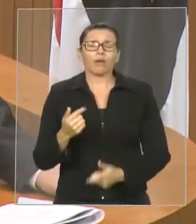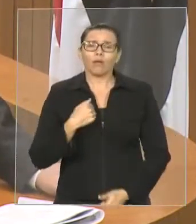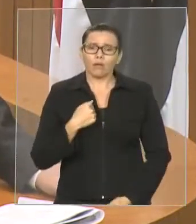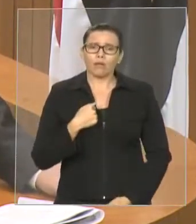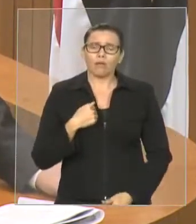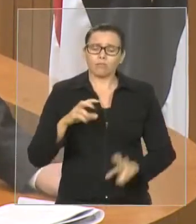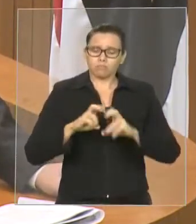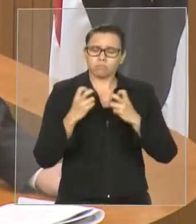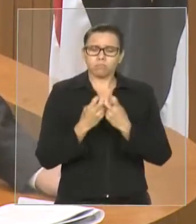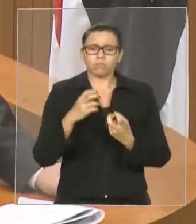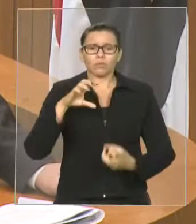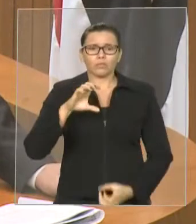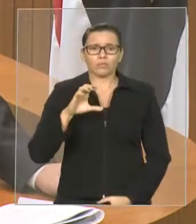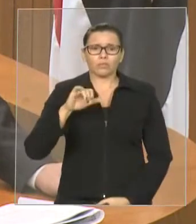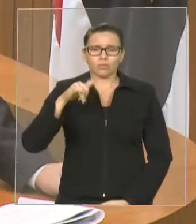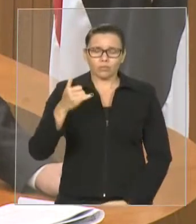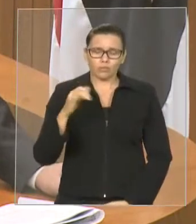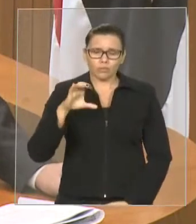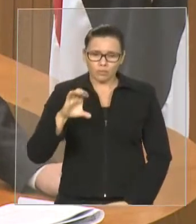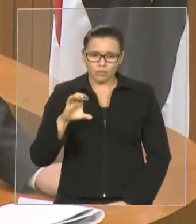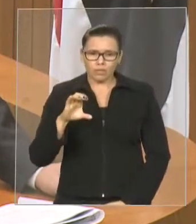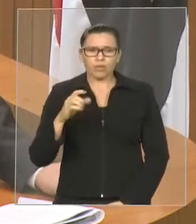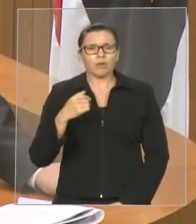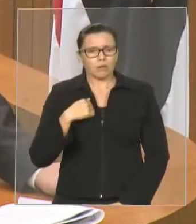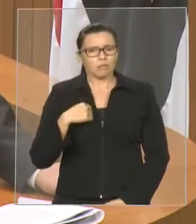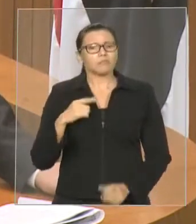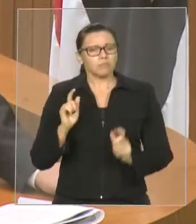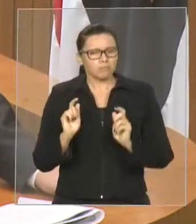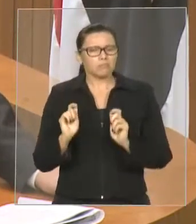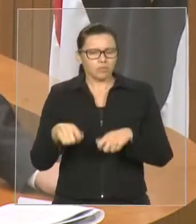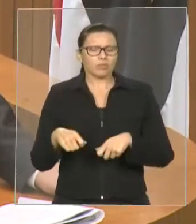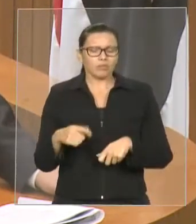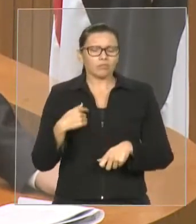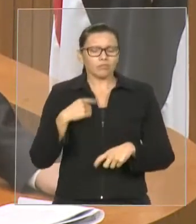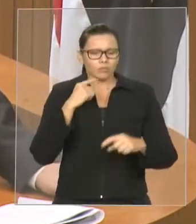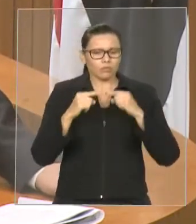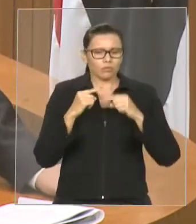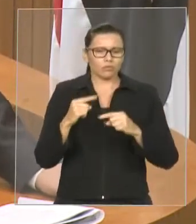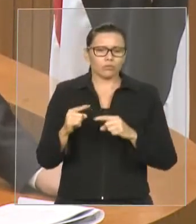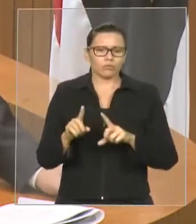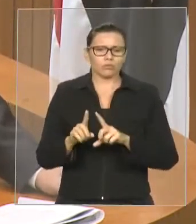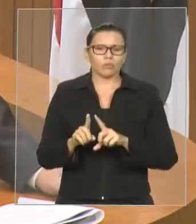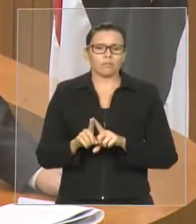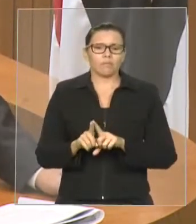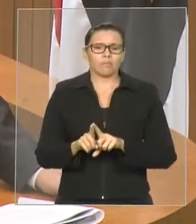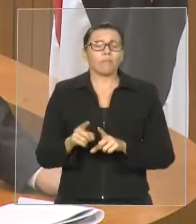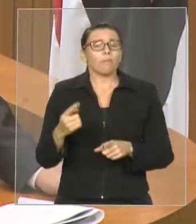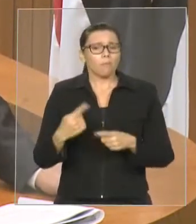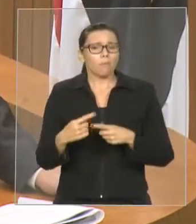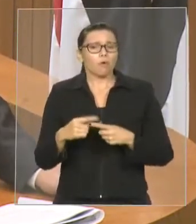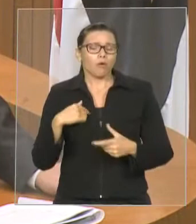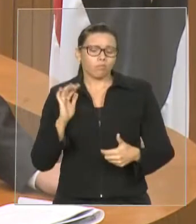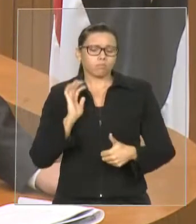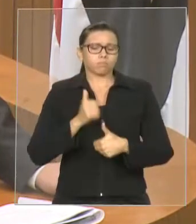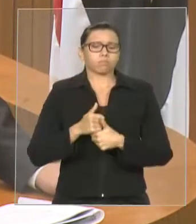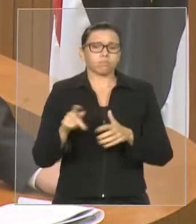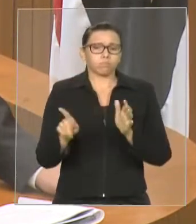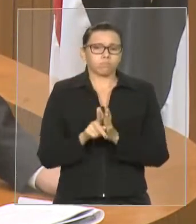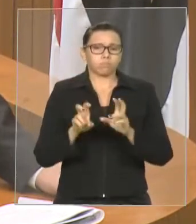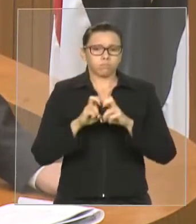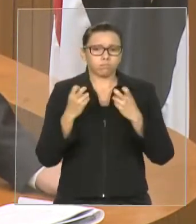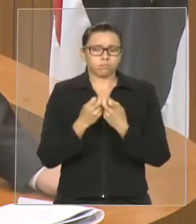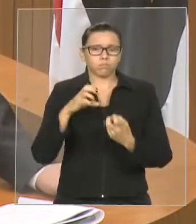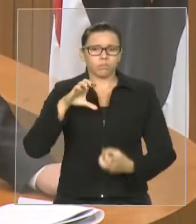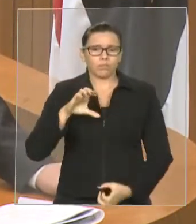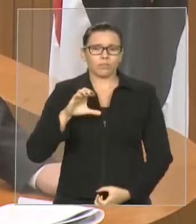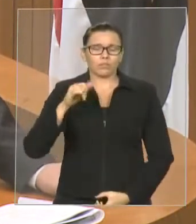único lugar por onde passa as medidas provisórias, mas essa casa ela não é composta só por membros da Comissão de Constituição e Justiça. É um